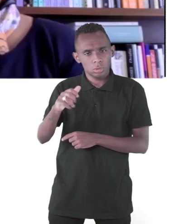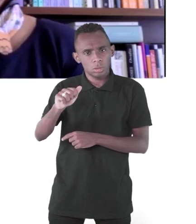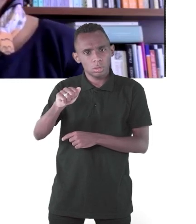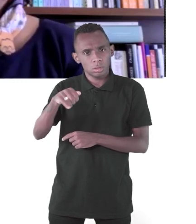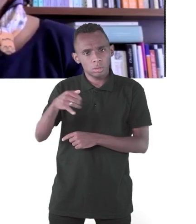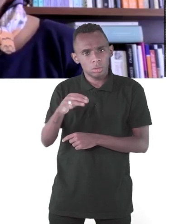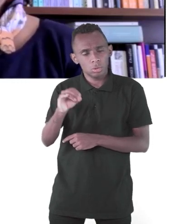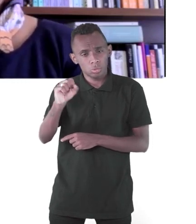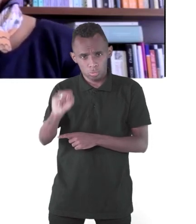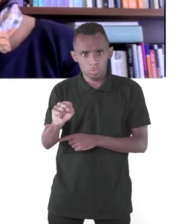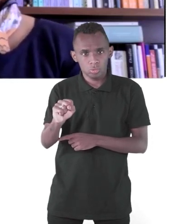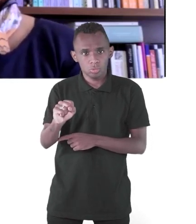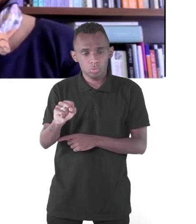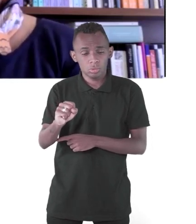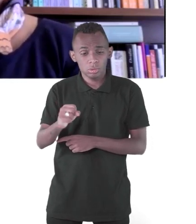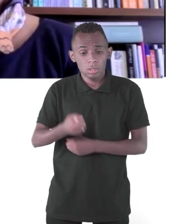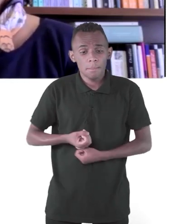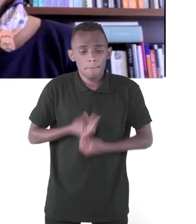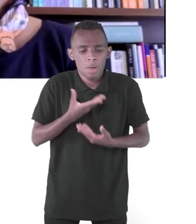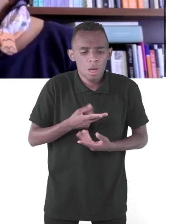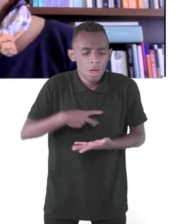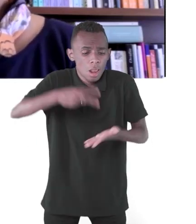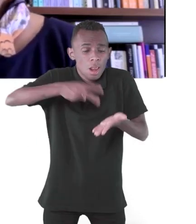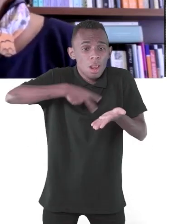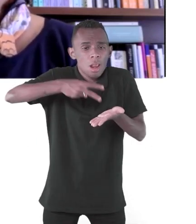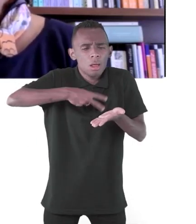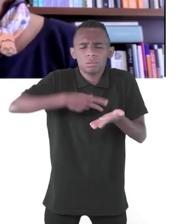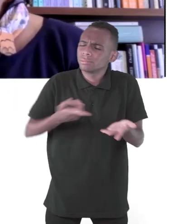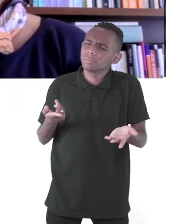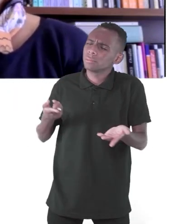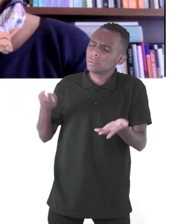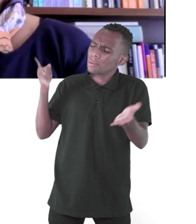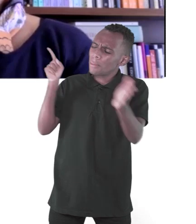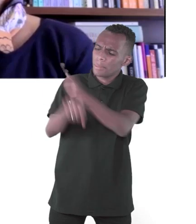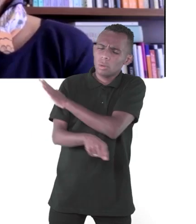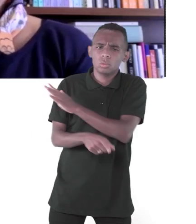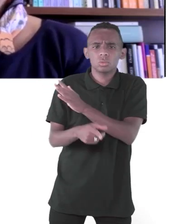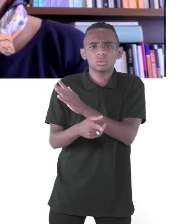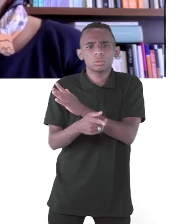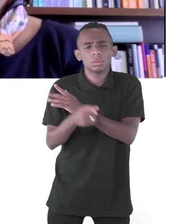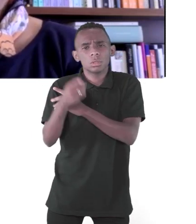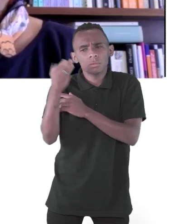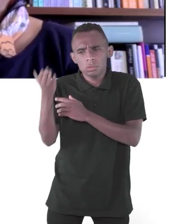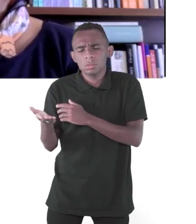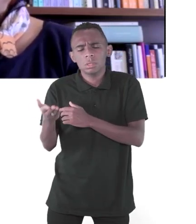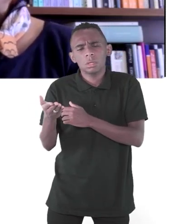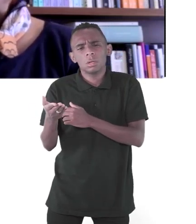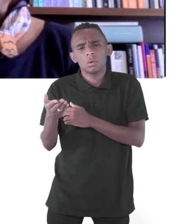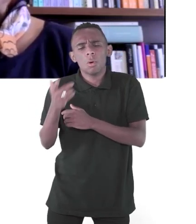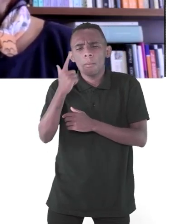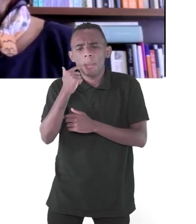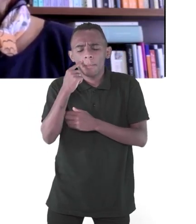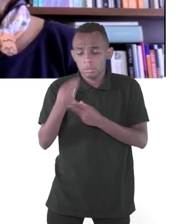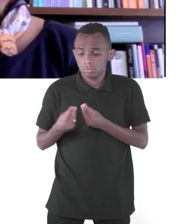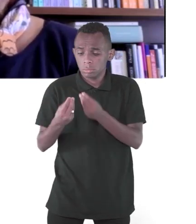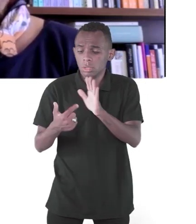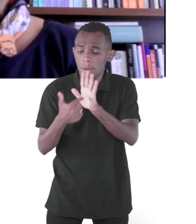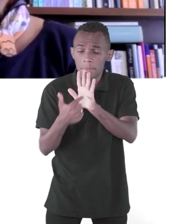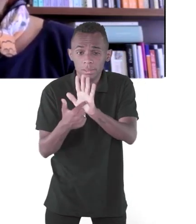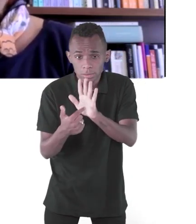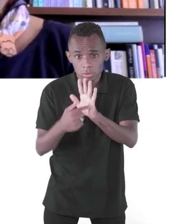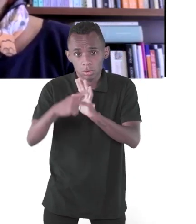poemas de Augusto dos Anjos para ela. Aí minha pergunta é um pouco assim, você disse que seu pai te trouxe o pop,